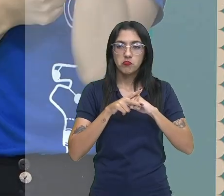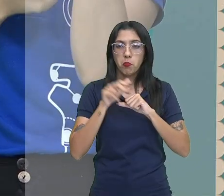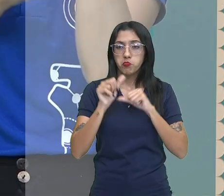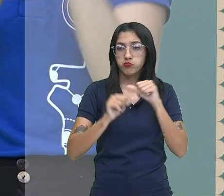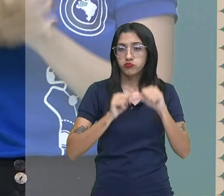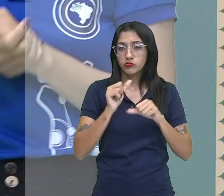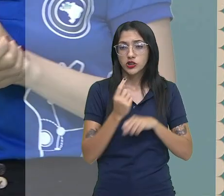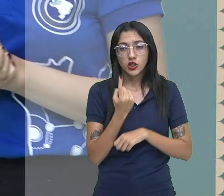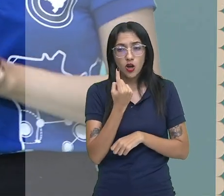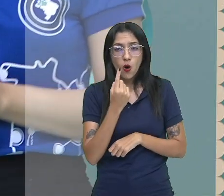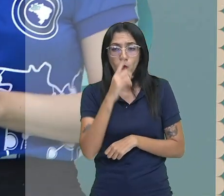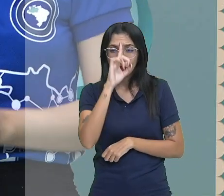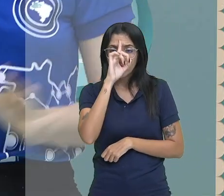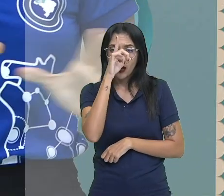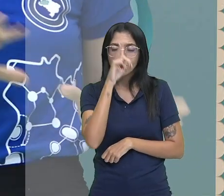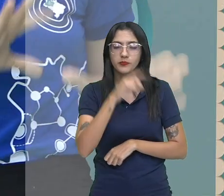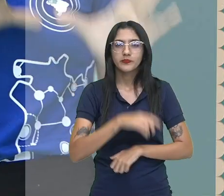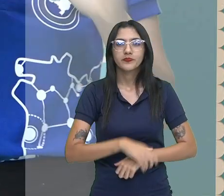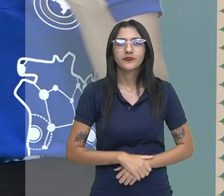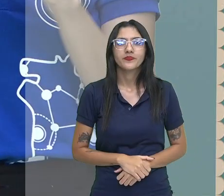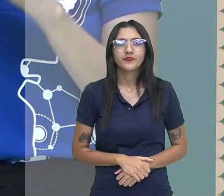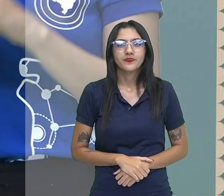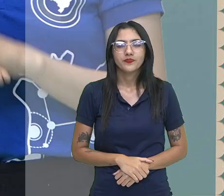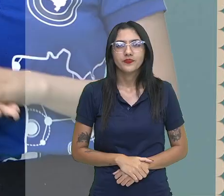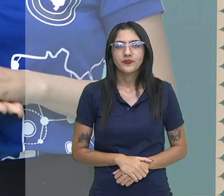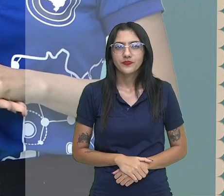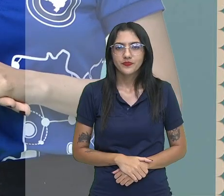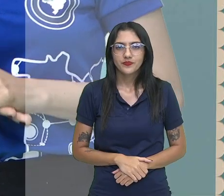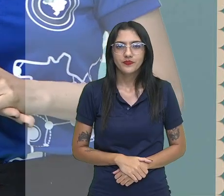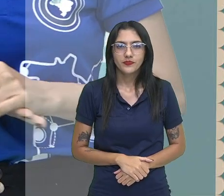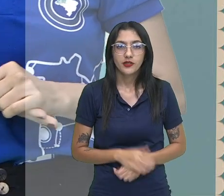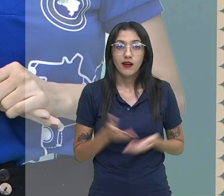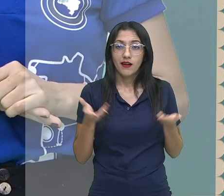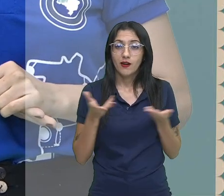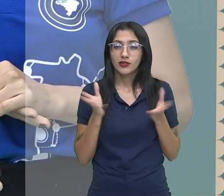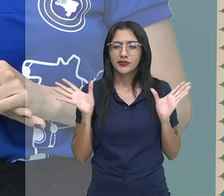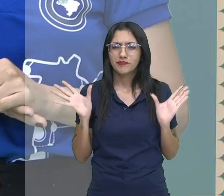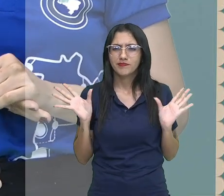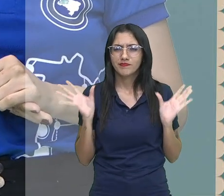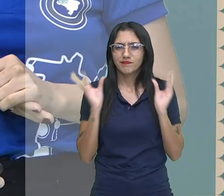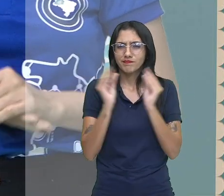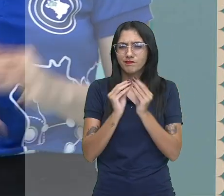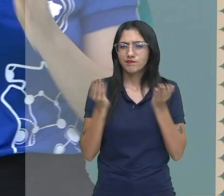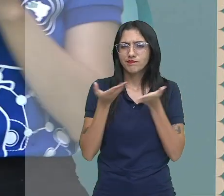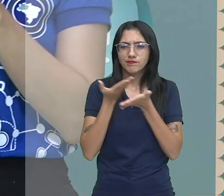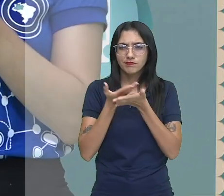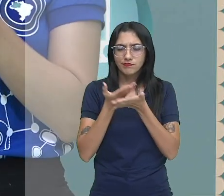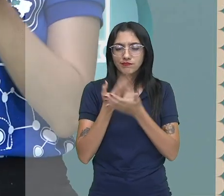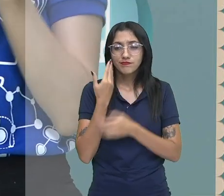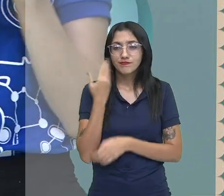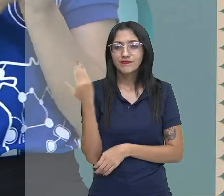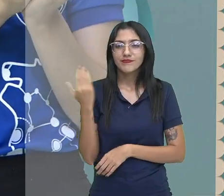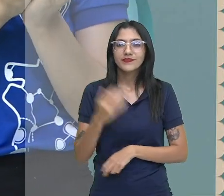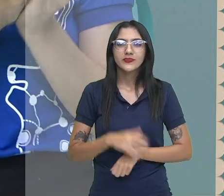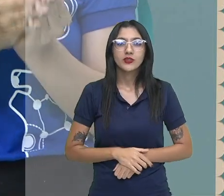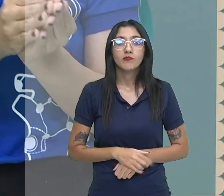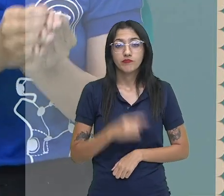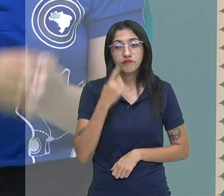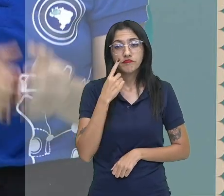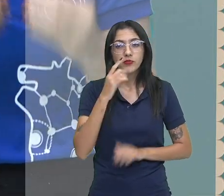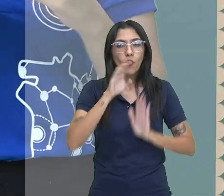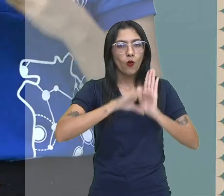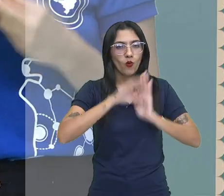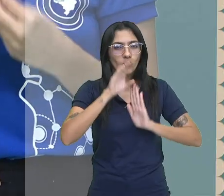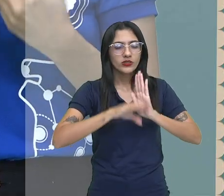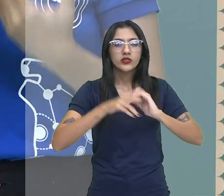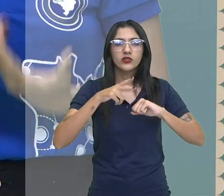verbo. Beleza? É isso. Agora a gente vai fazer uma síntese do que nós vimos nesta aula. Então, a gente viu o conceito de